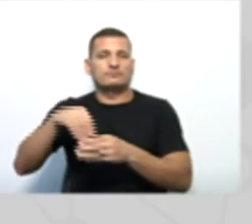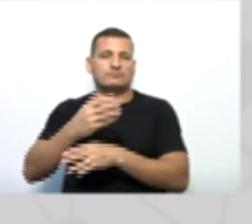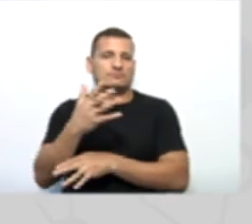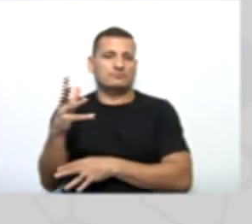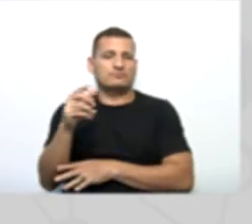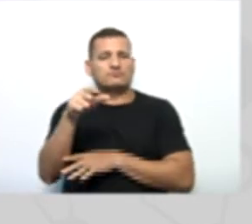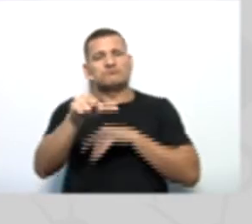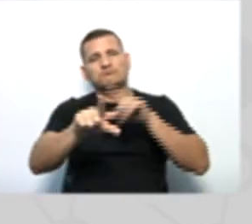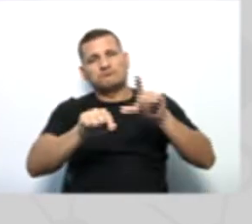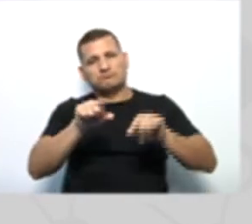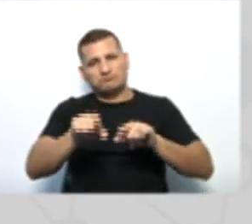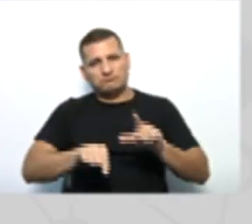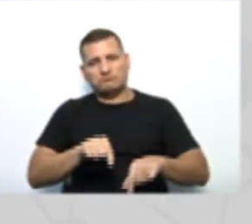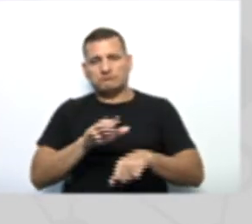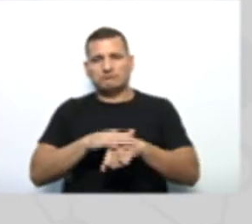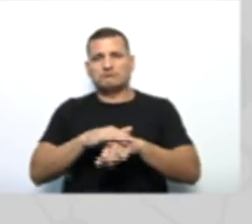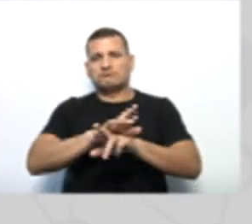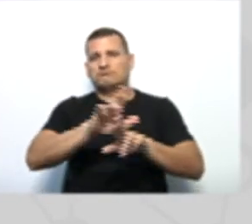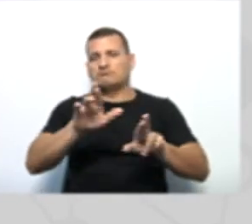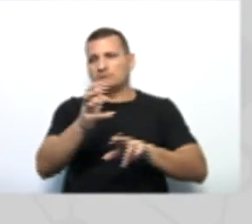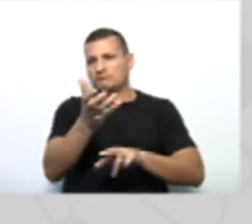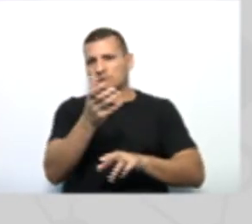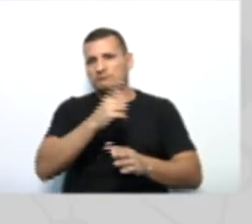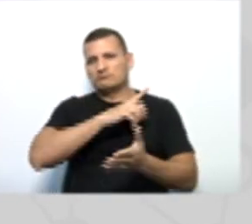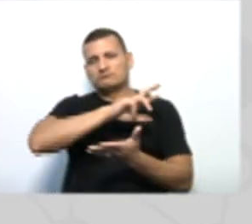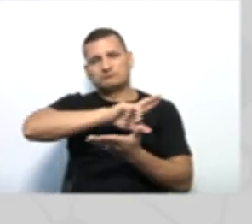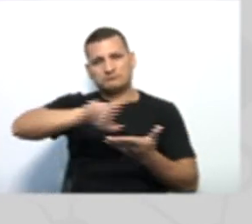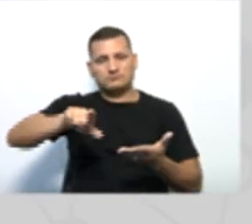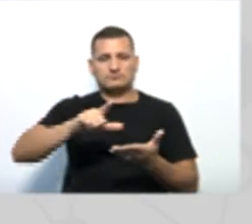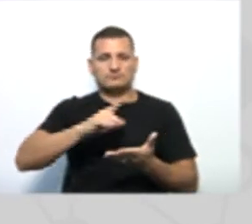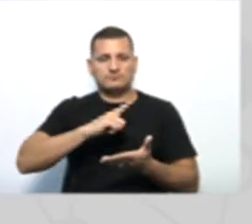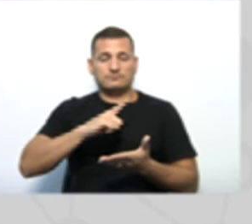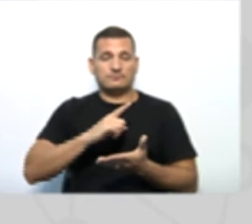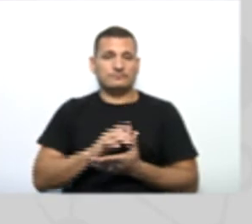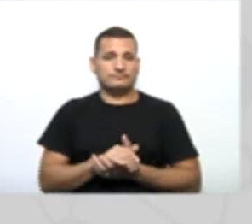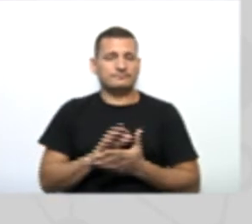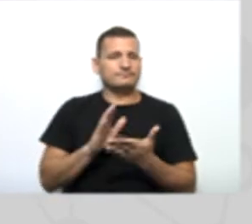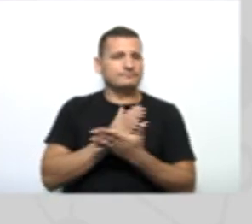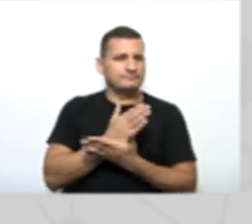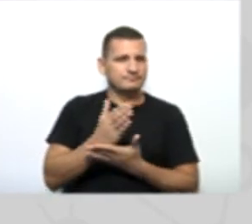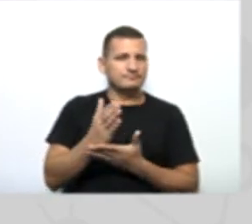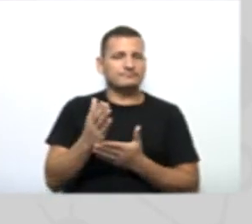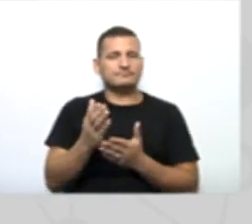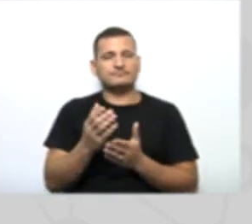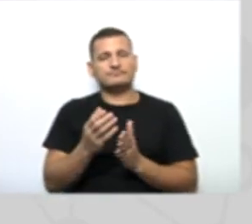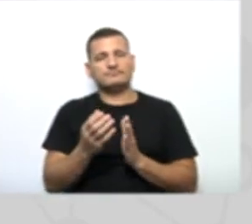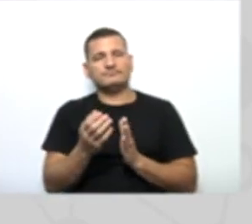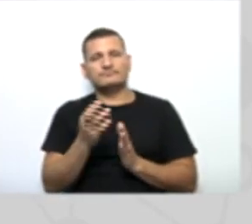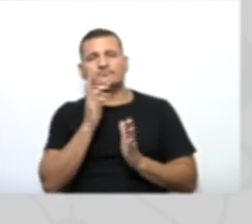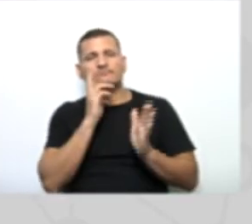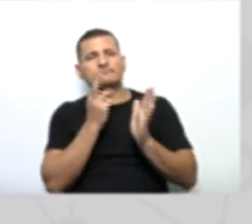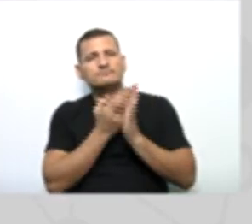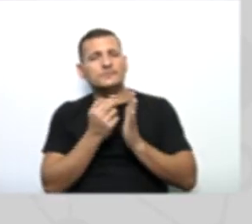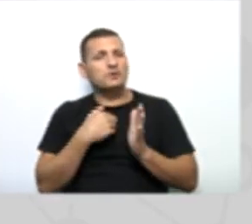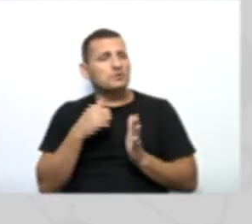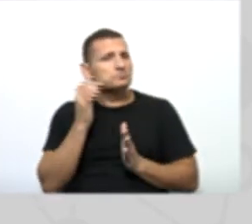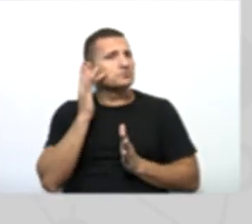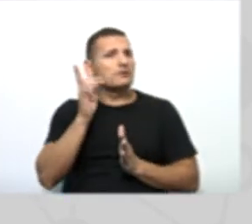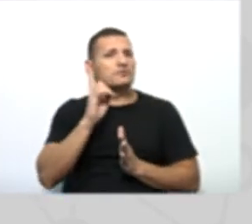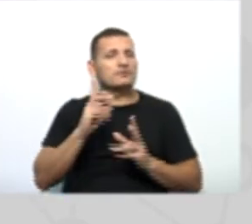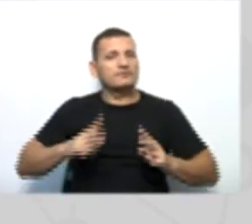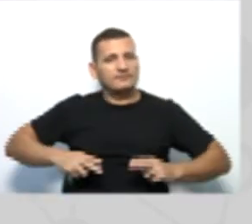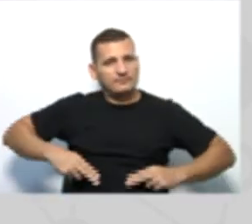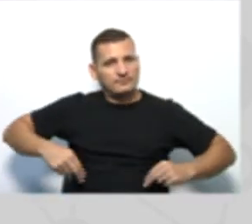você escolhe aquele que você quiser, existem vários. Tiveram pessoas aí que mandaram mensagem: nossa, eu não sabia, gente, que a fralda lá